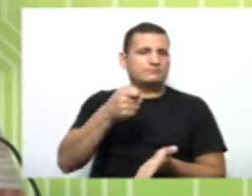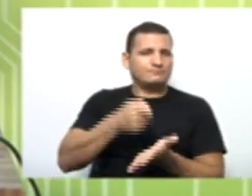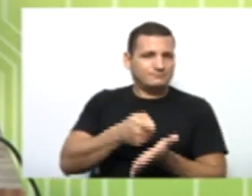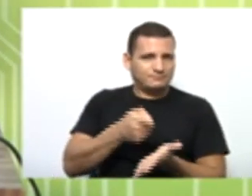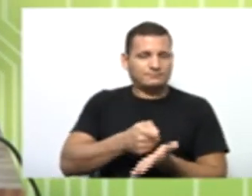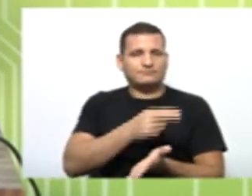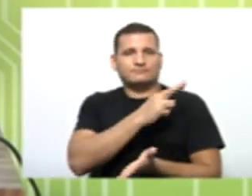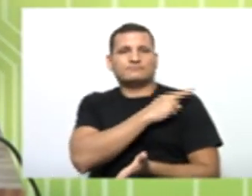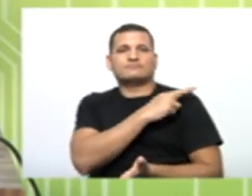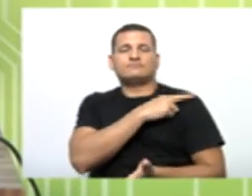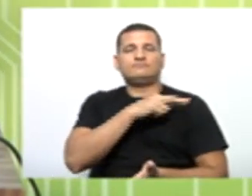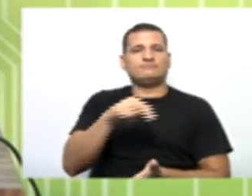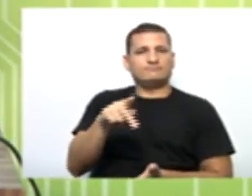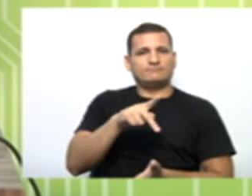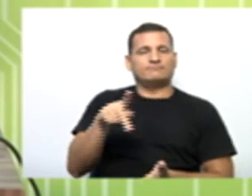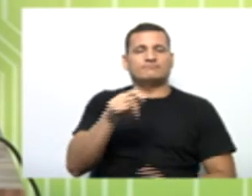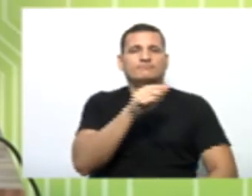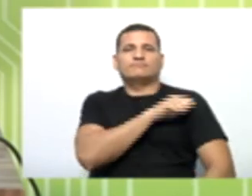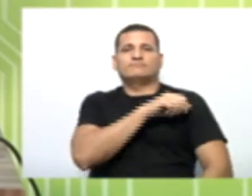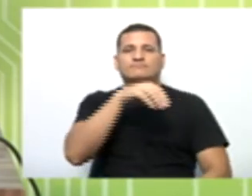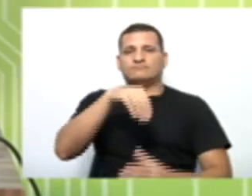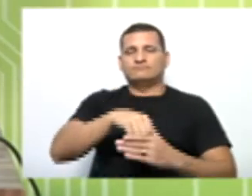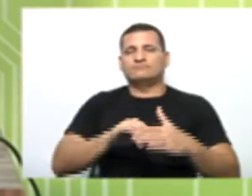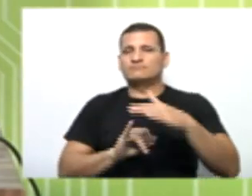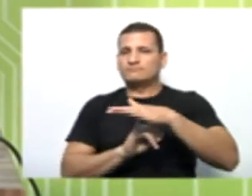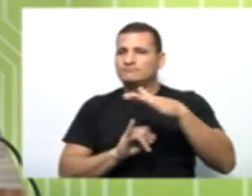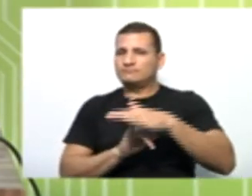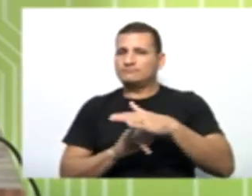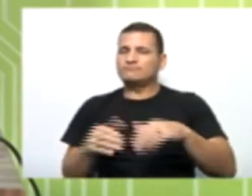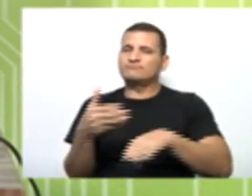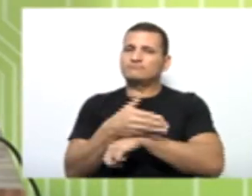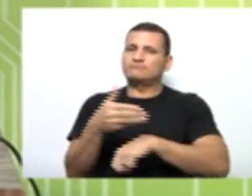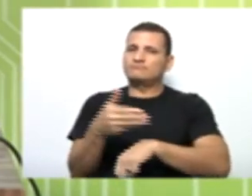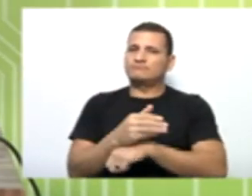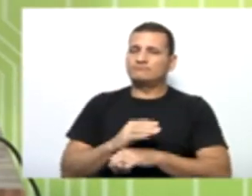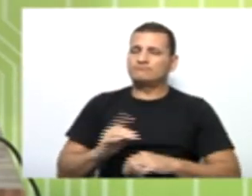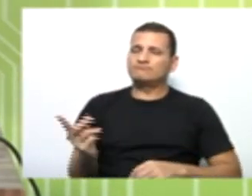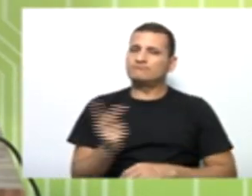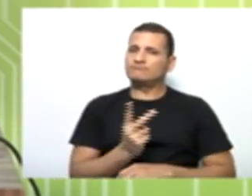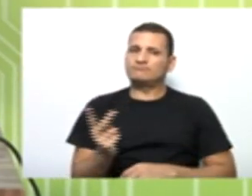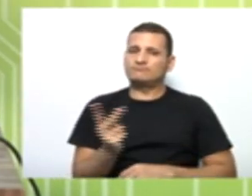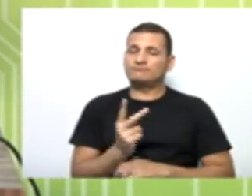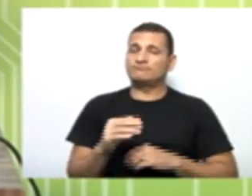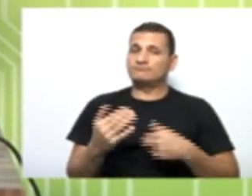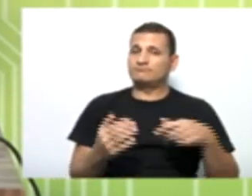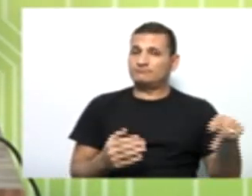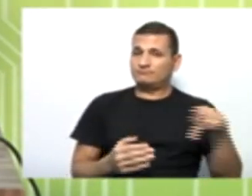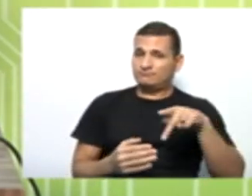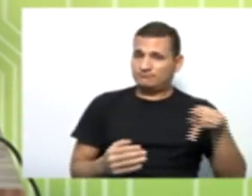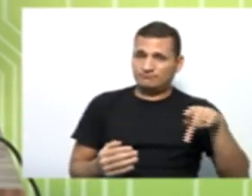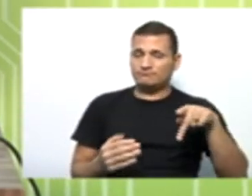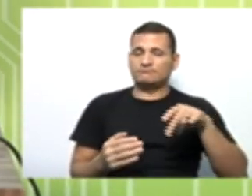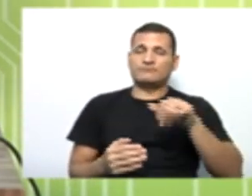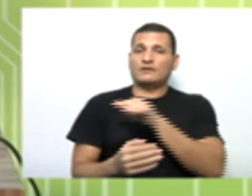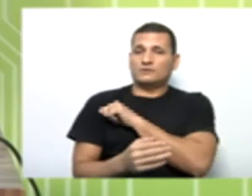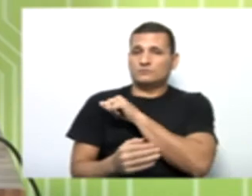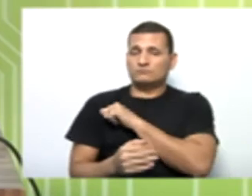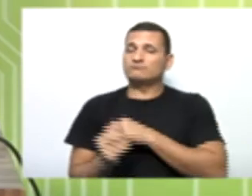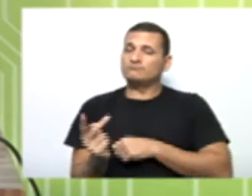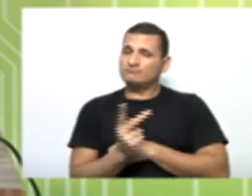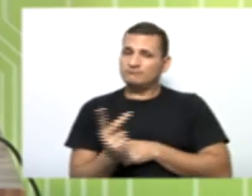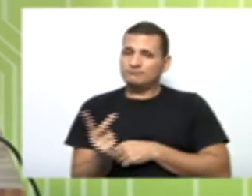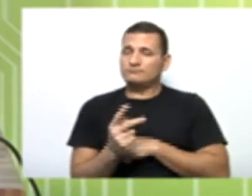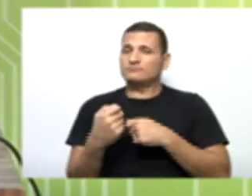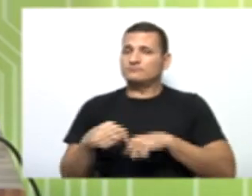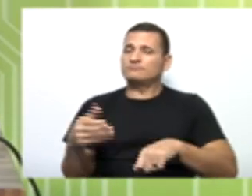de professores e alunos dentro de uma instituição, a participação de ambos. Então, tanto o professor como o aluno, ele deve